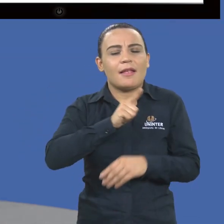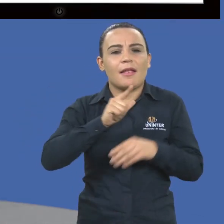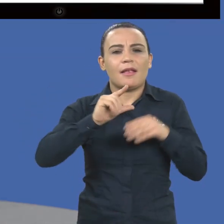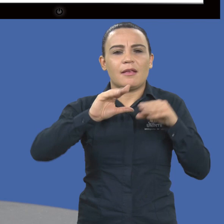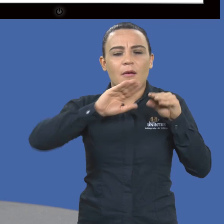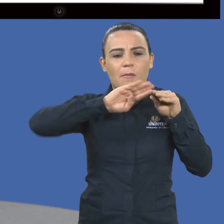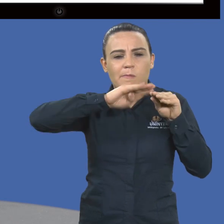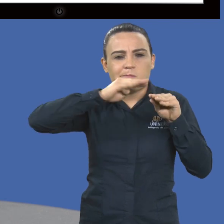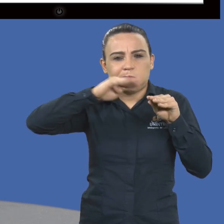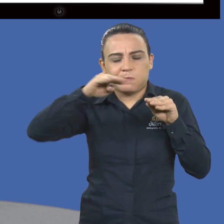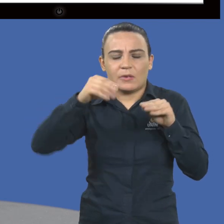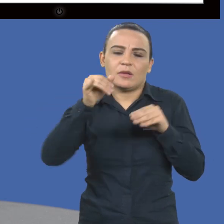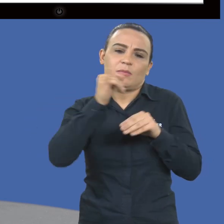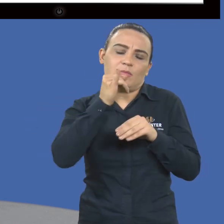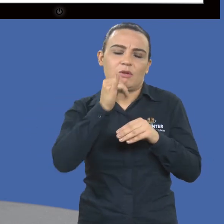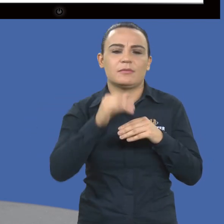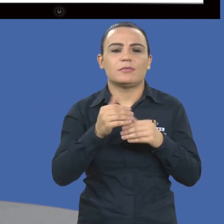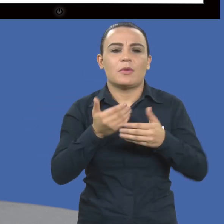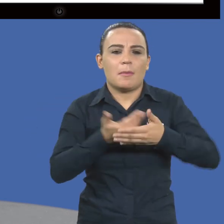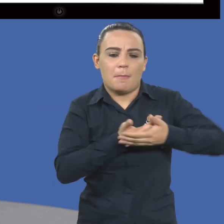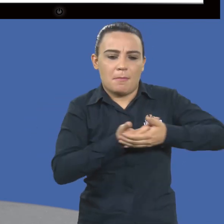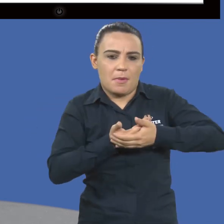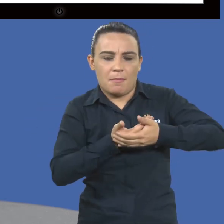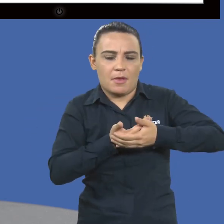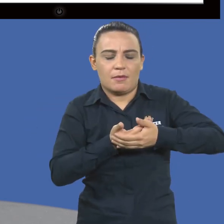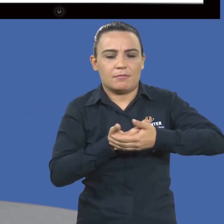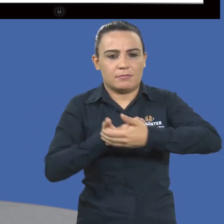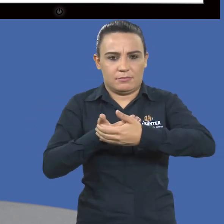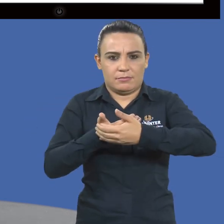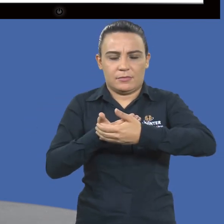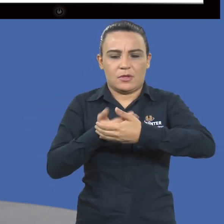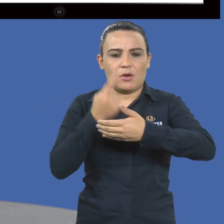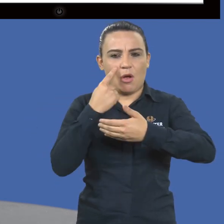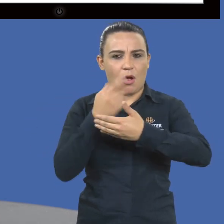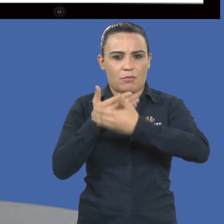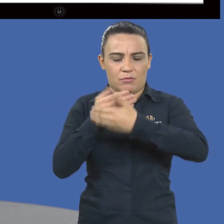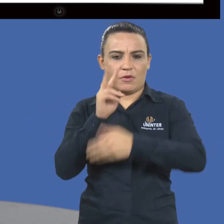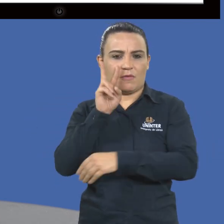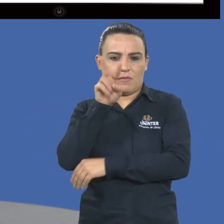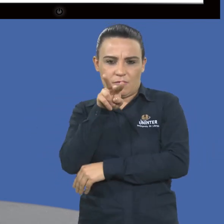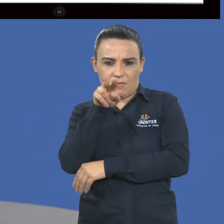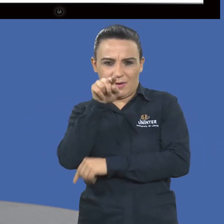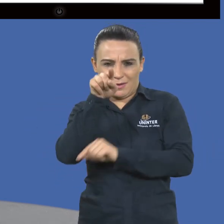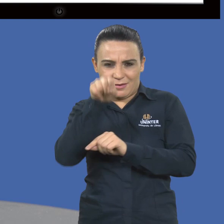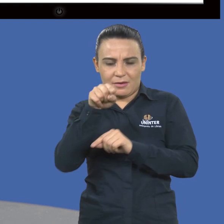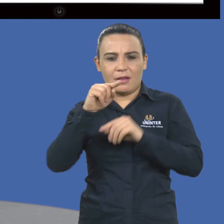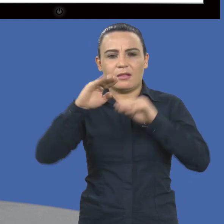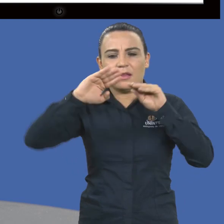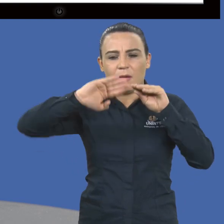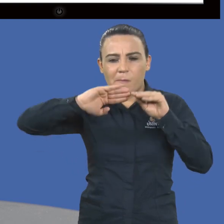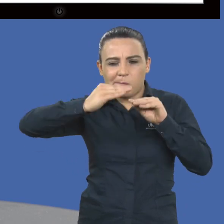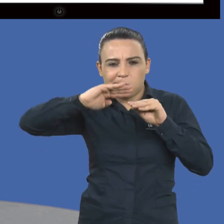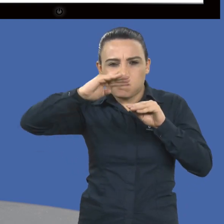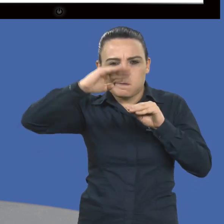nenê e fazer com que ele olhe para um outro lado e você, olhando esse nenê